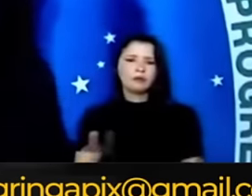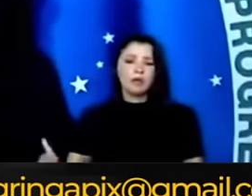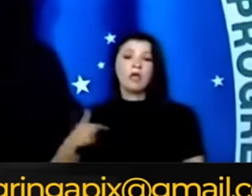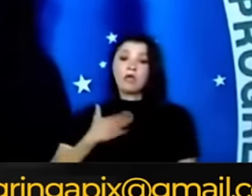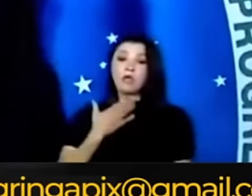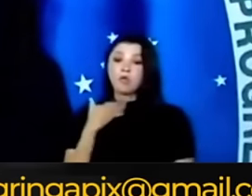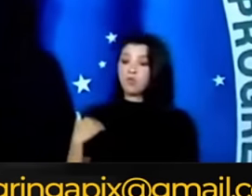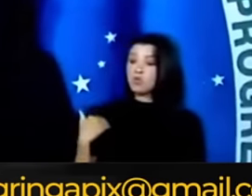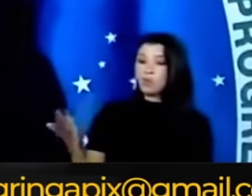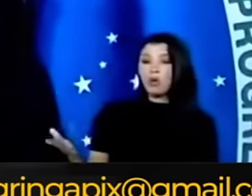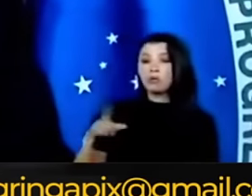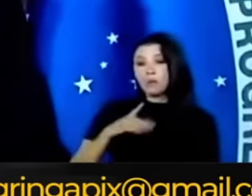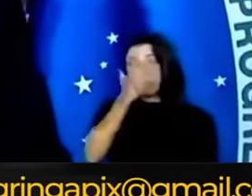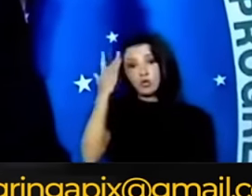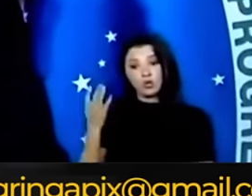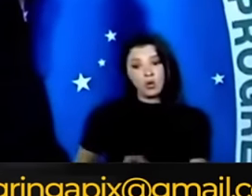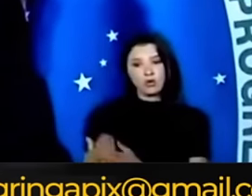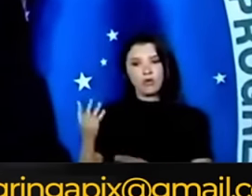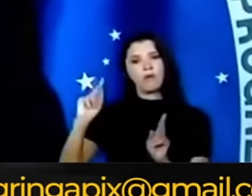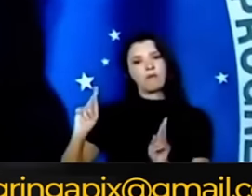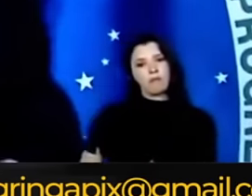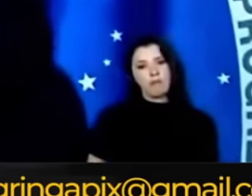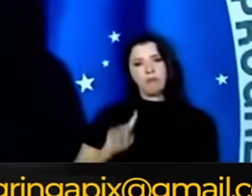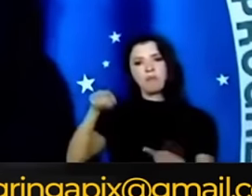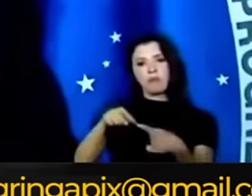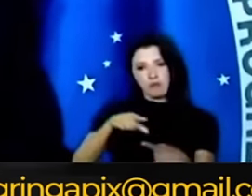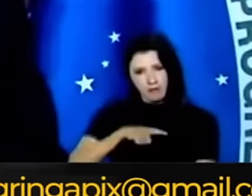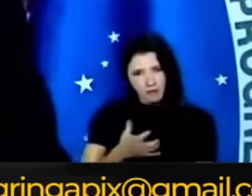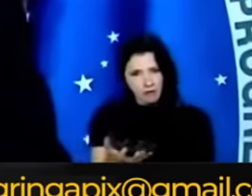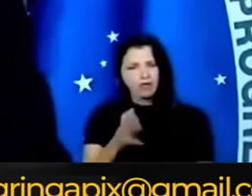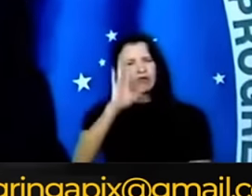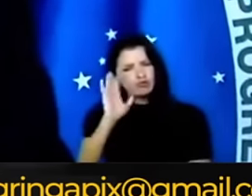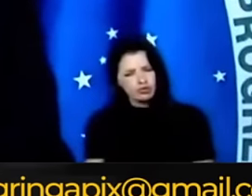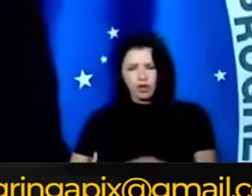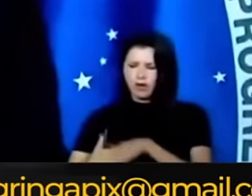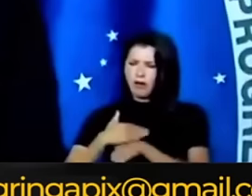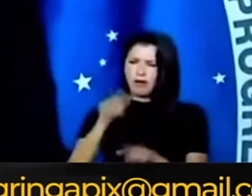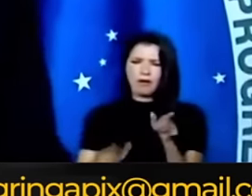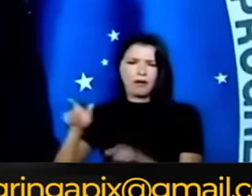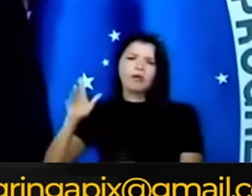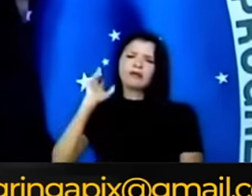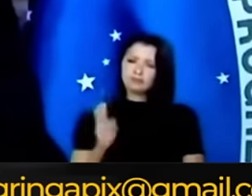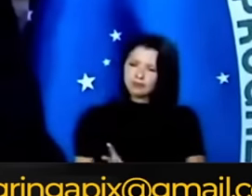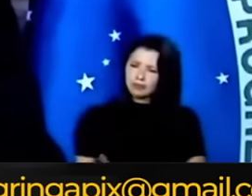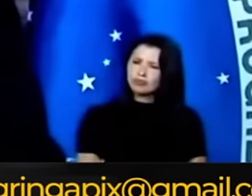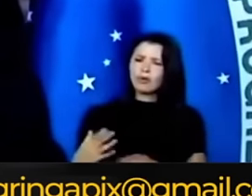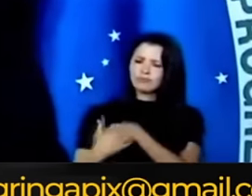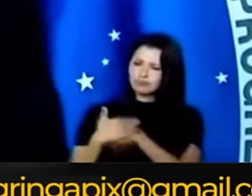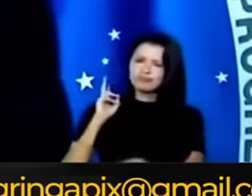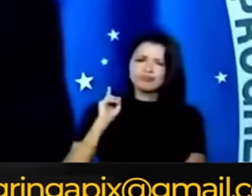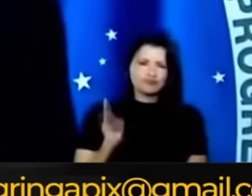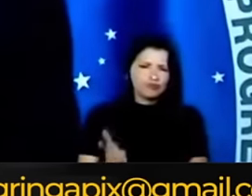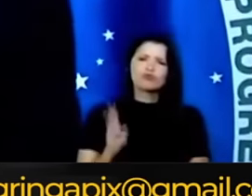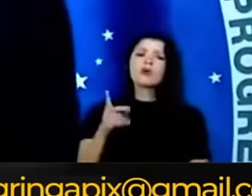daquele que quer construir a paz já conversei com muita gente vou continuar conversando com muita gente